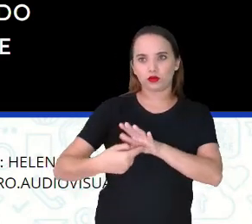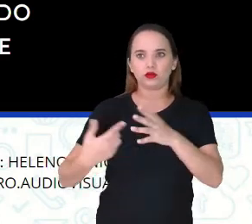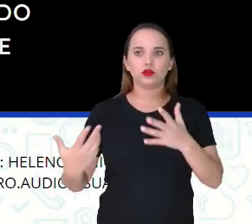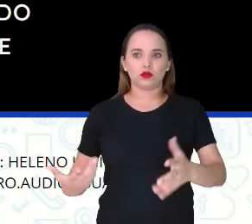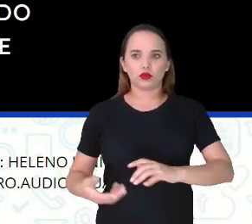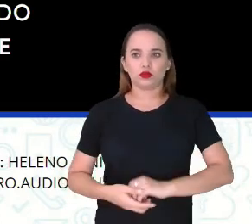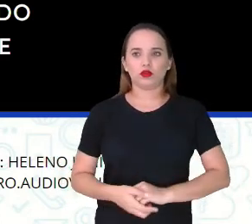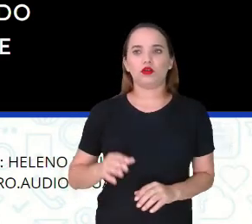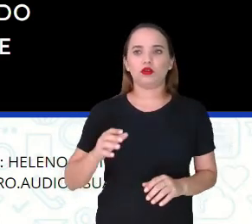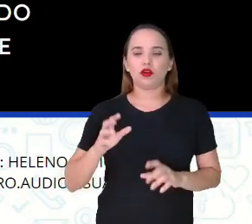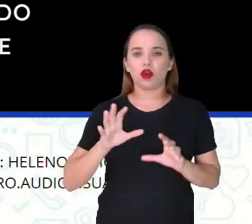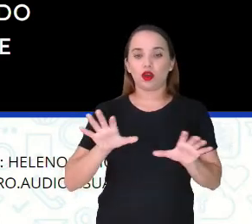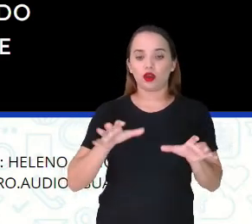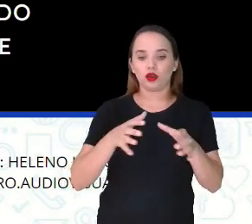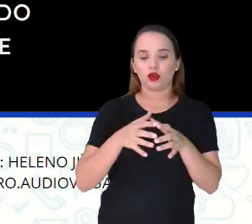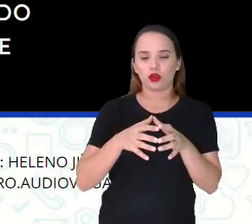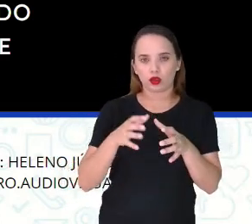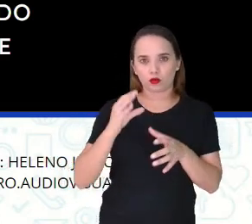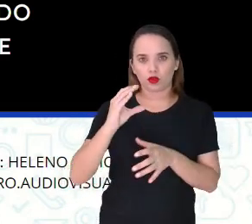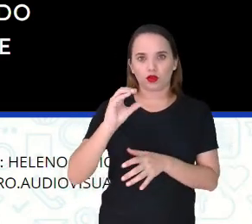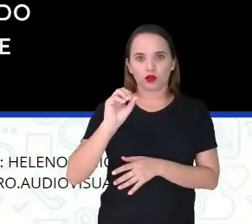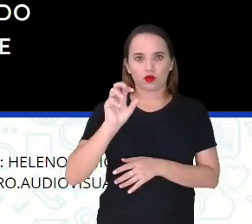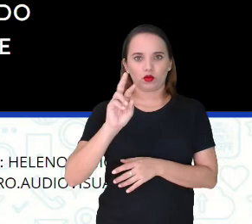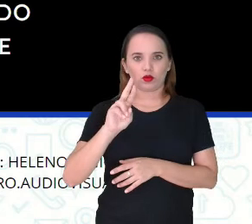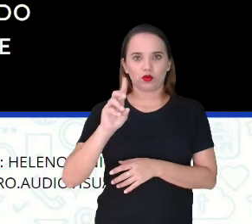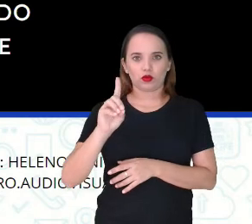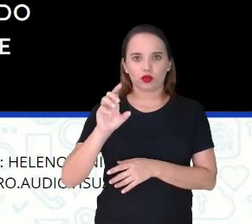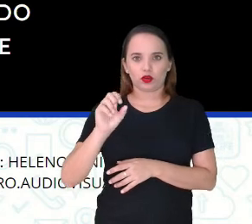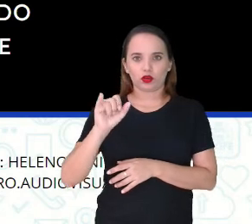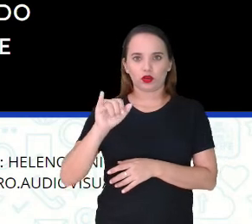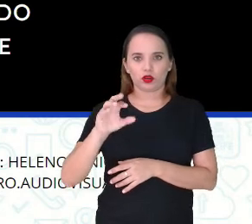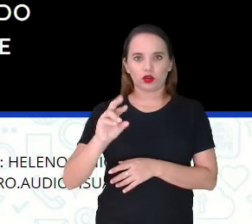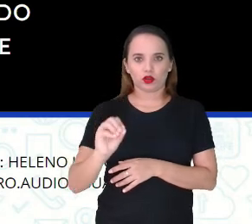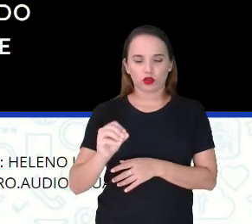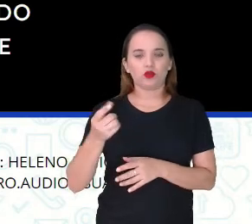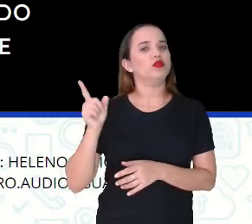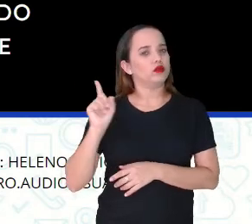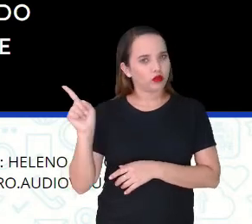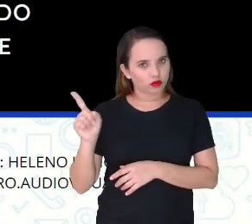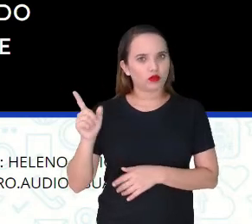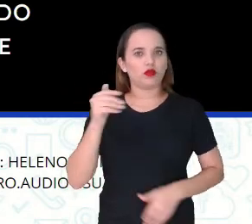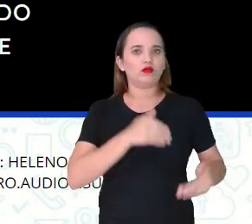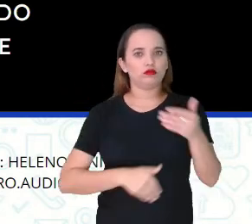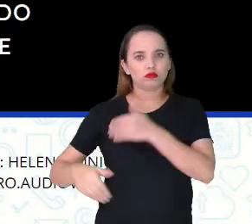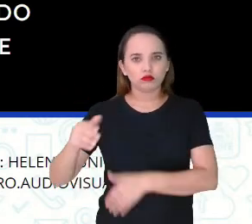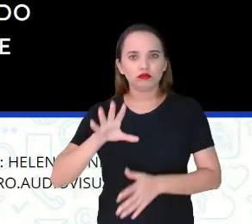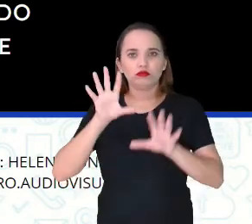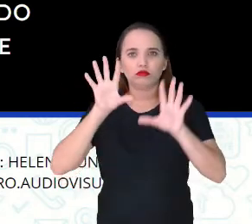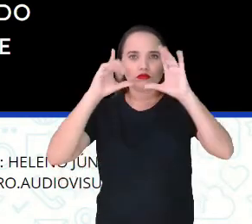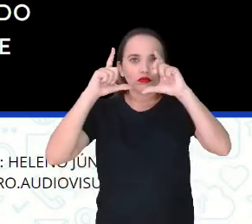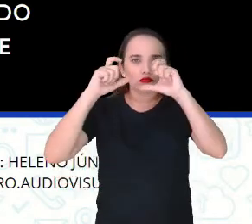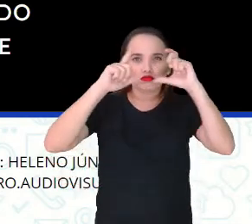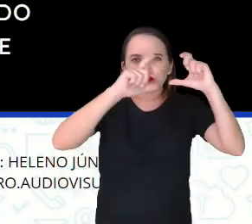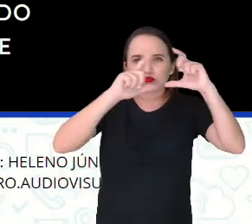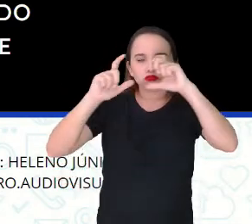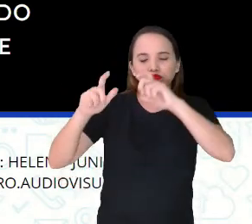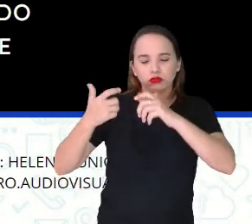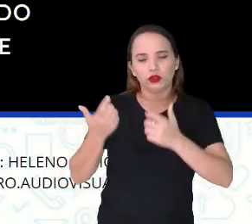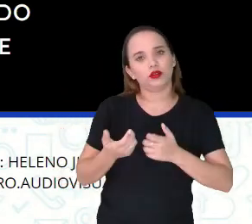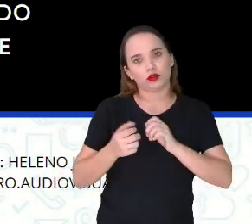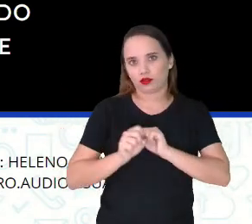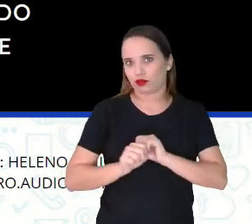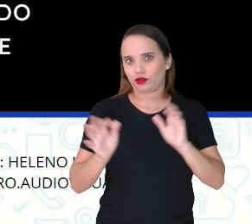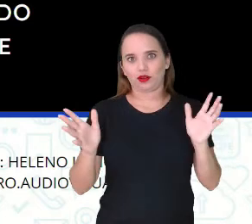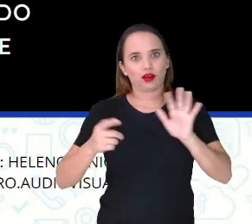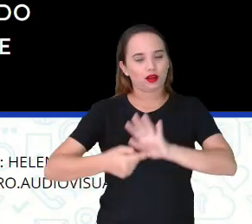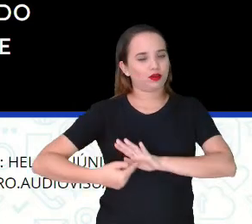pessoal da Cordeiro estava lá fazendo esse registro. E eu trouxe essas fotos, lógico, primeiro porque sou eu, né? Então é bom a